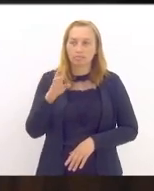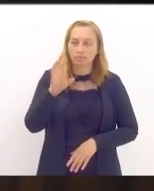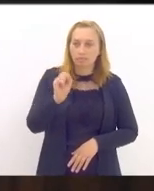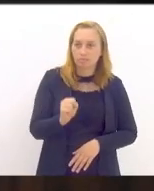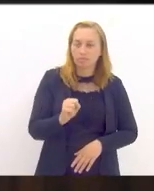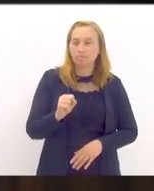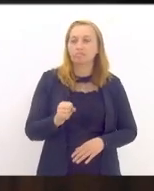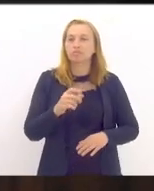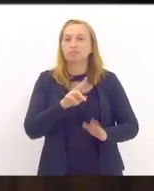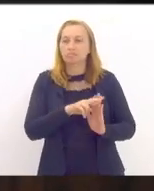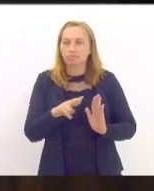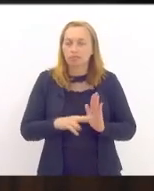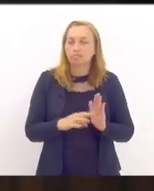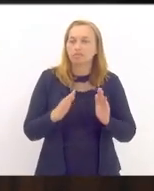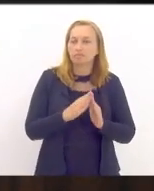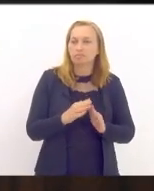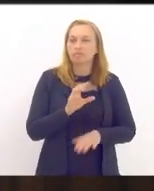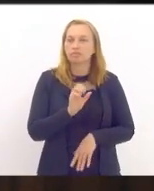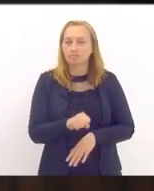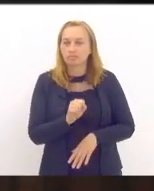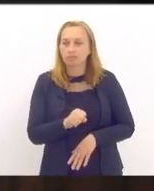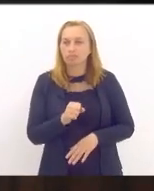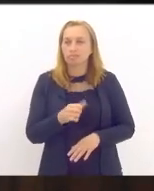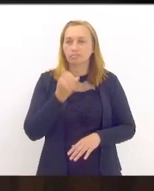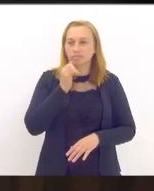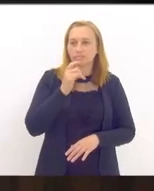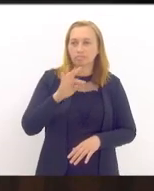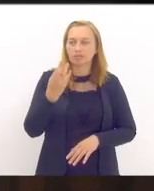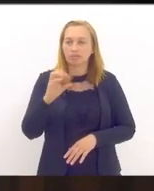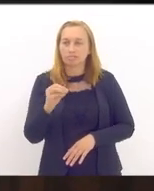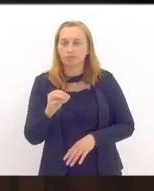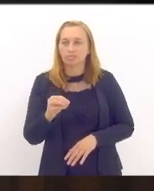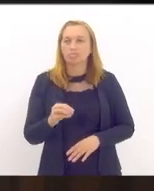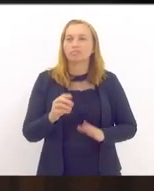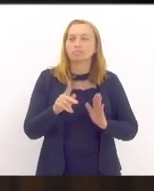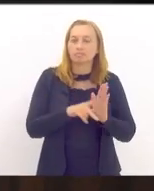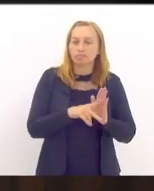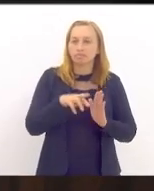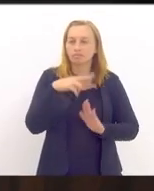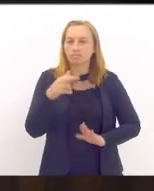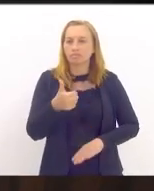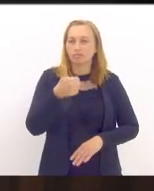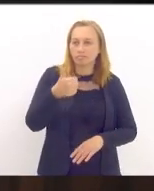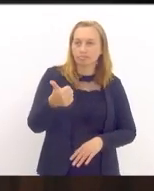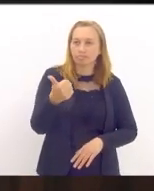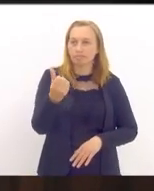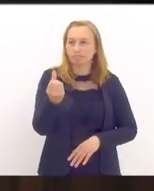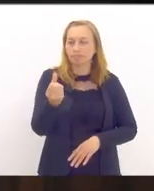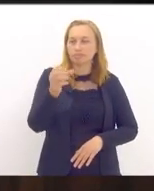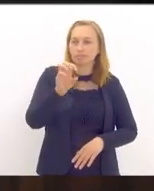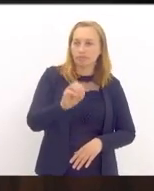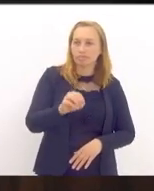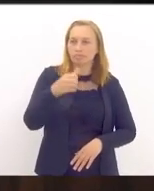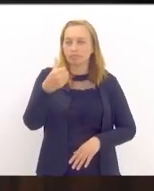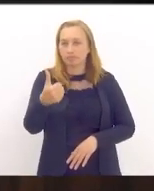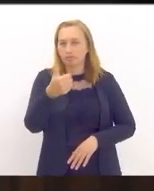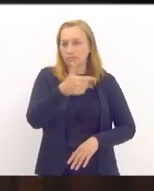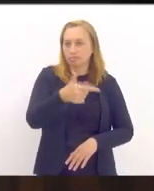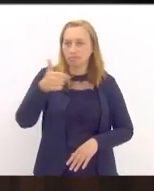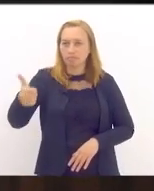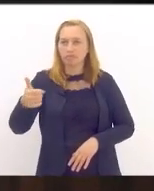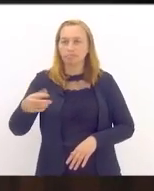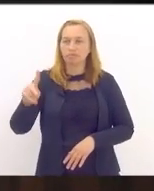dos Santos parecida comissão de nós favorável relatou Thiago Pampulha portaria de resolução 691 de 22 de altura deputado Pedro